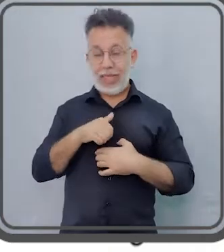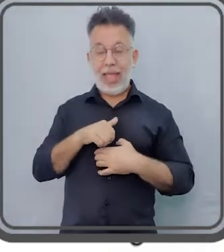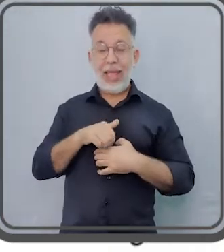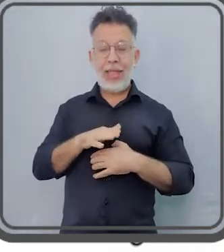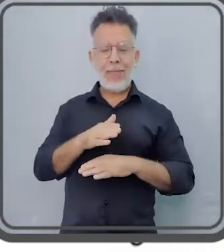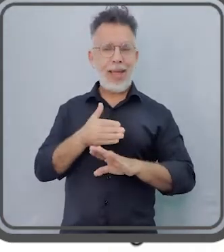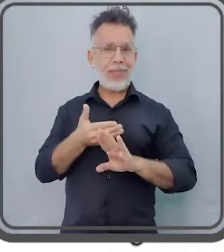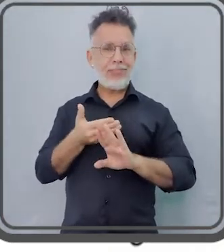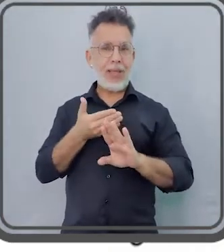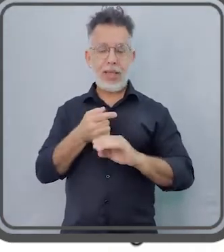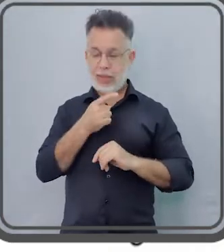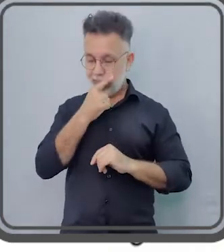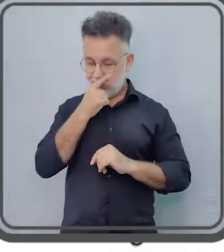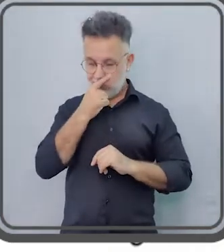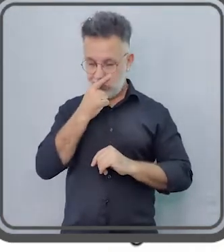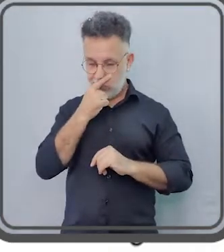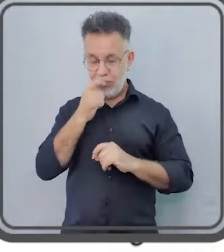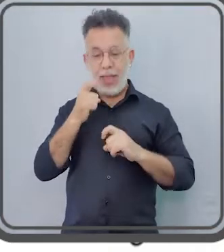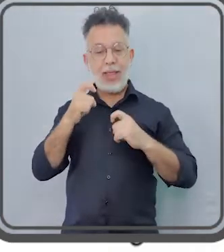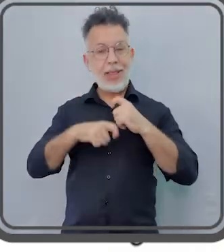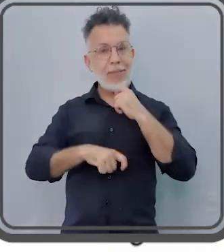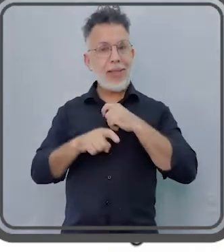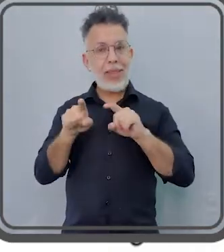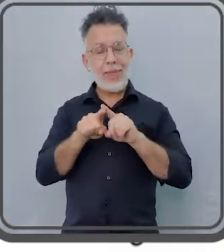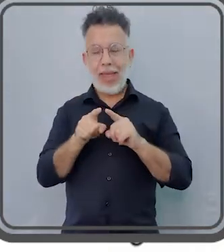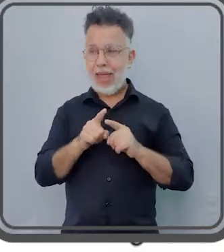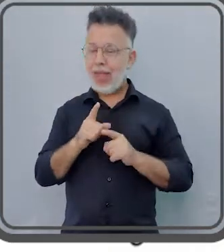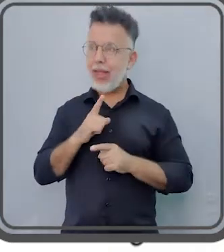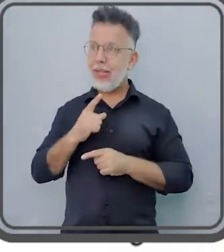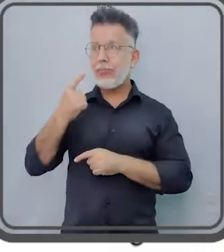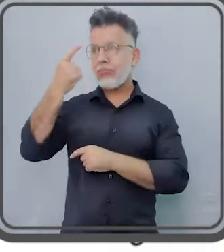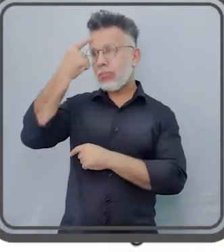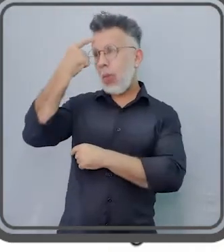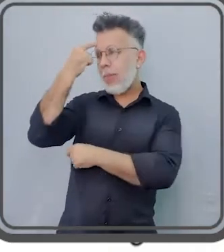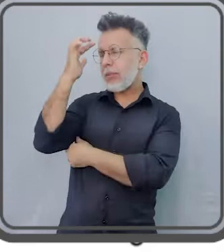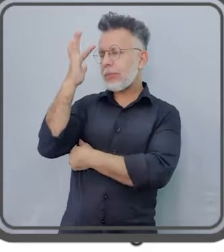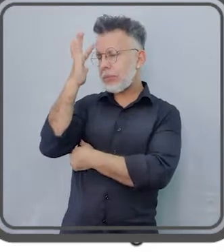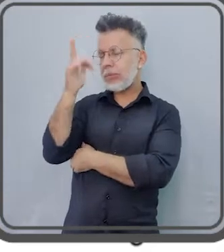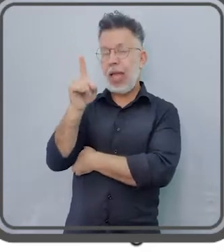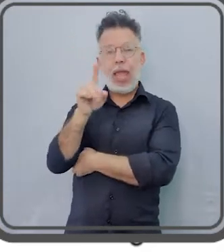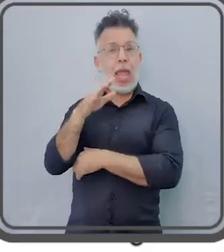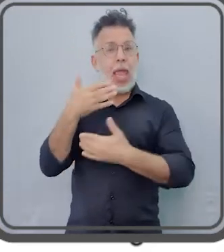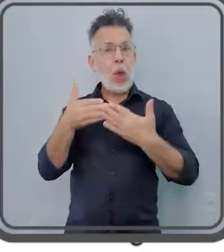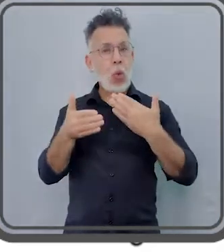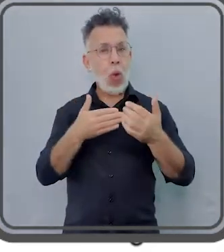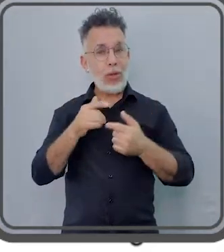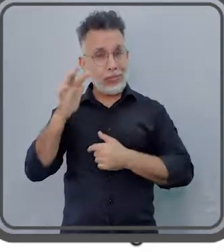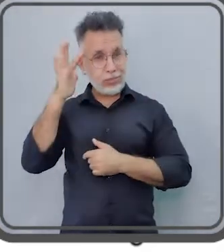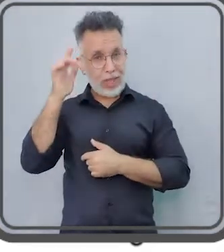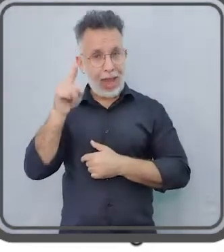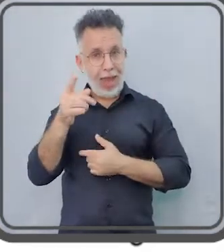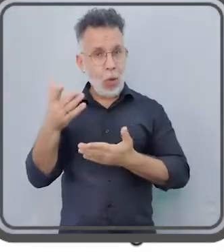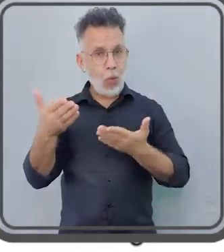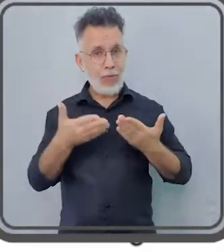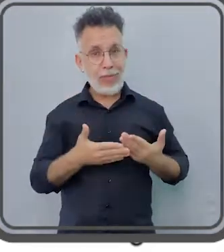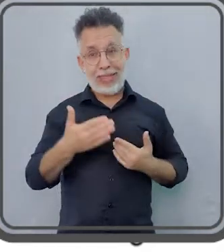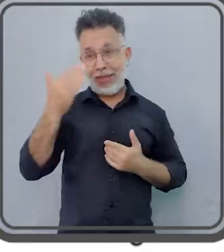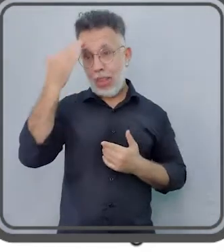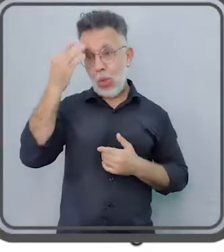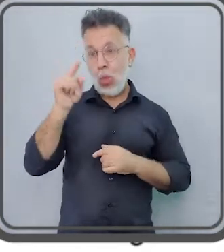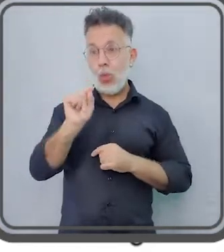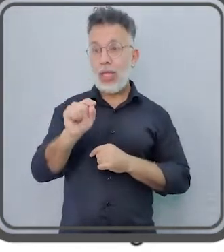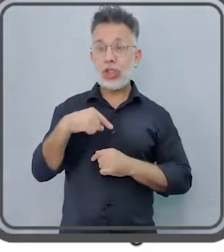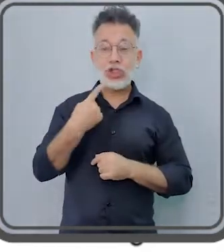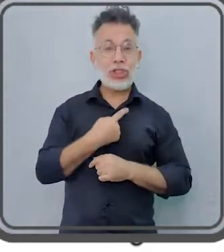mesmo tempo ele gera uma certa reflexão, né? E acho que qualquer reflexão é um convite para a gente entender o que a gente precisa, quais são os instrumentos que a gente